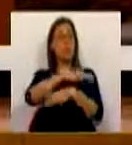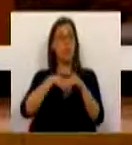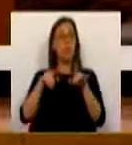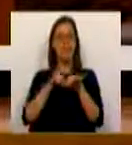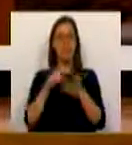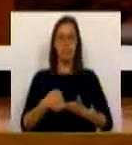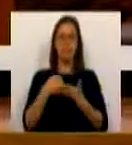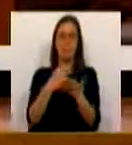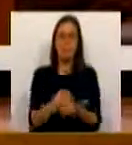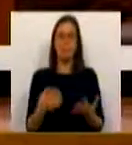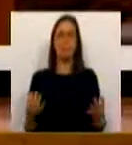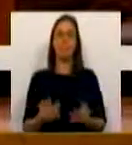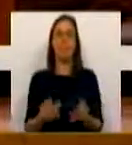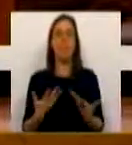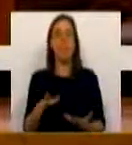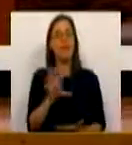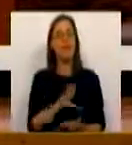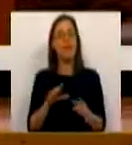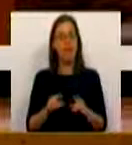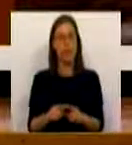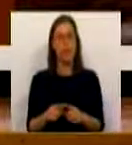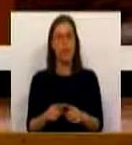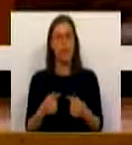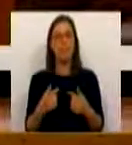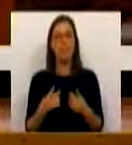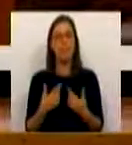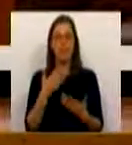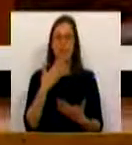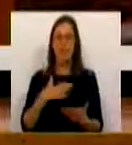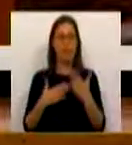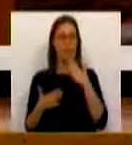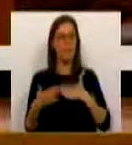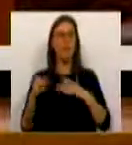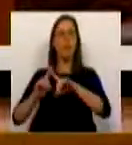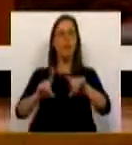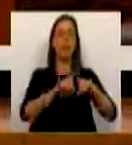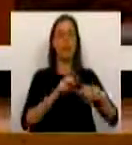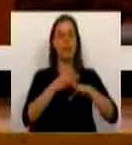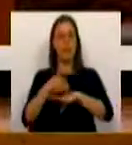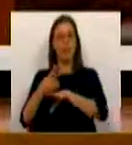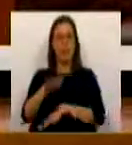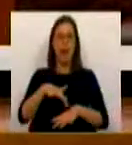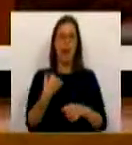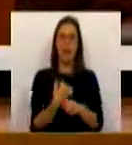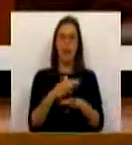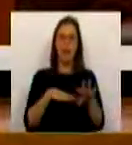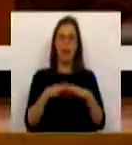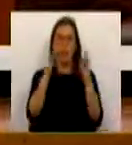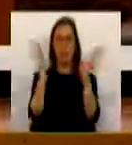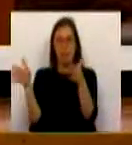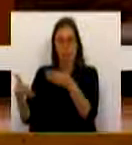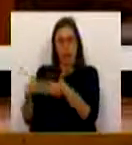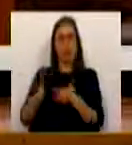aos contributos que, desta forma, vamos recebendo dos diferentes atores sociais, sem